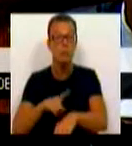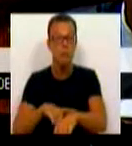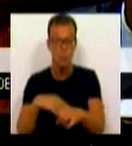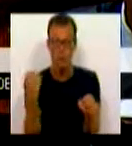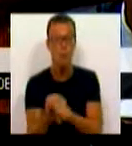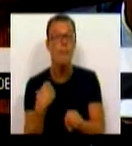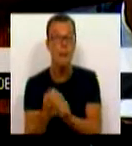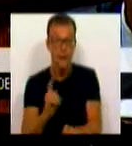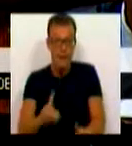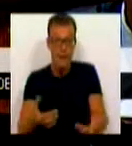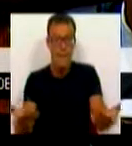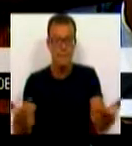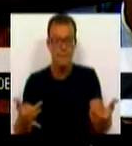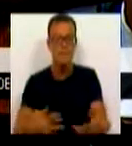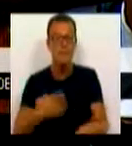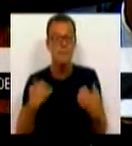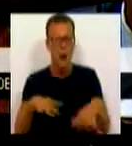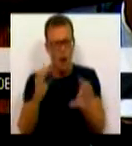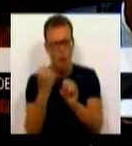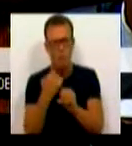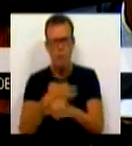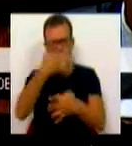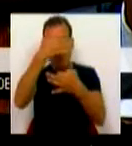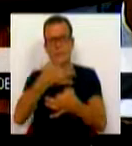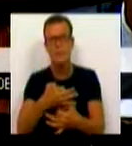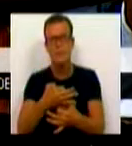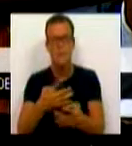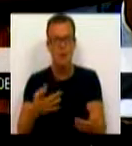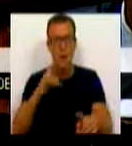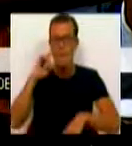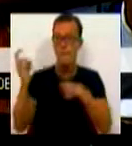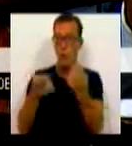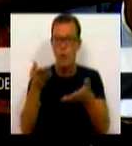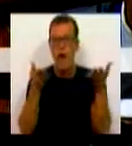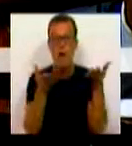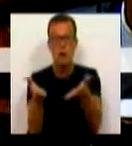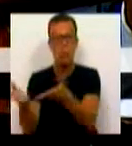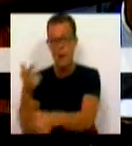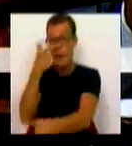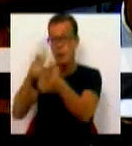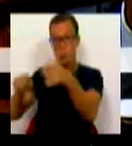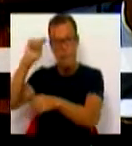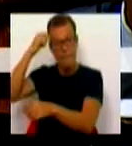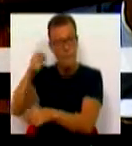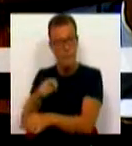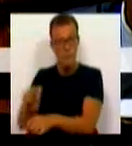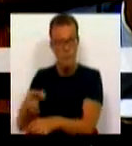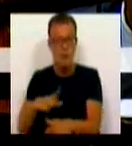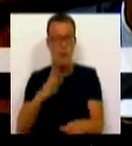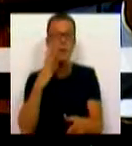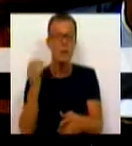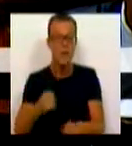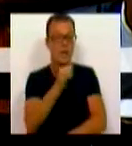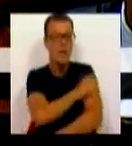agir e de agir com serenidade. Agir procurando ajudar as vítimas, agir procurando reconstruir